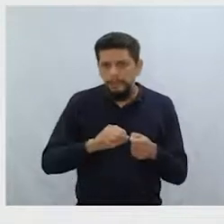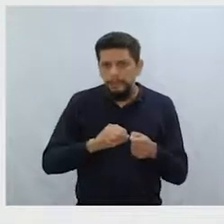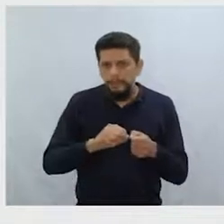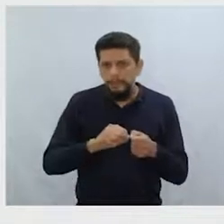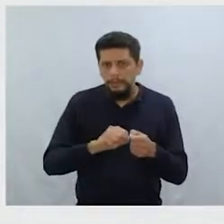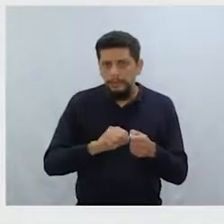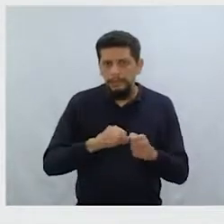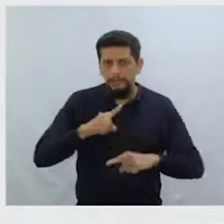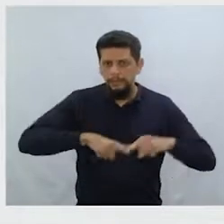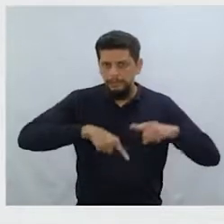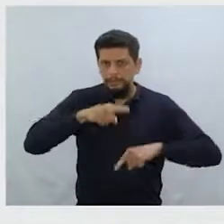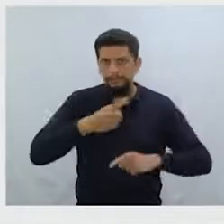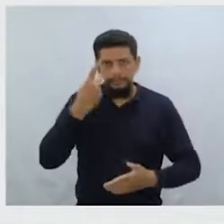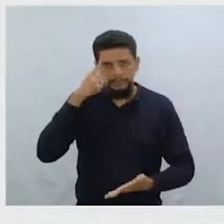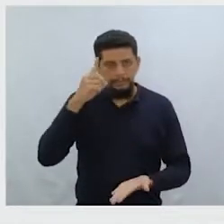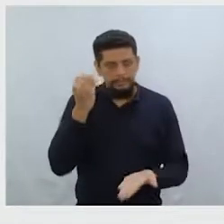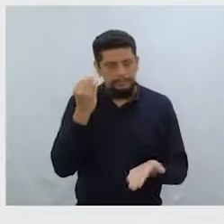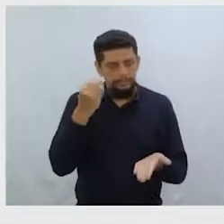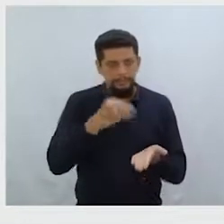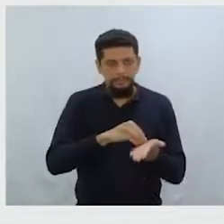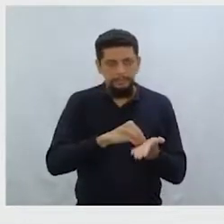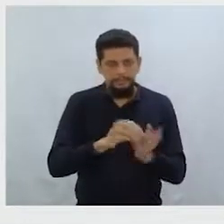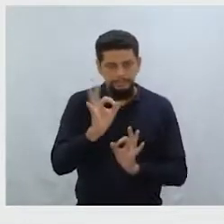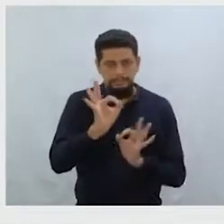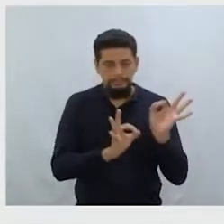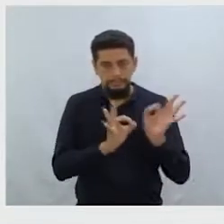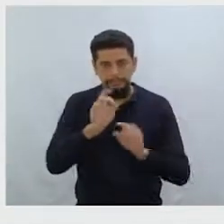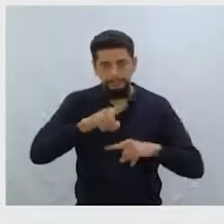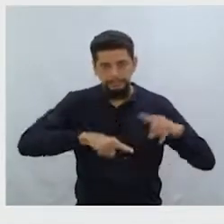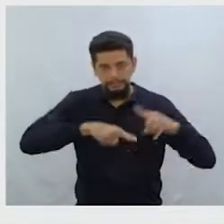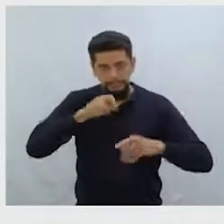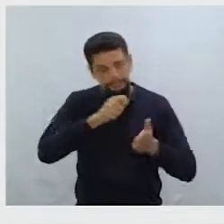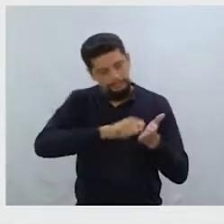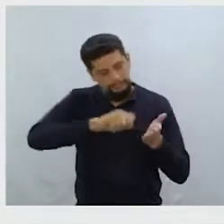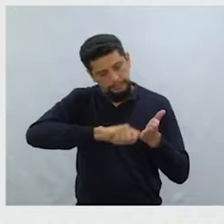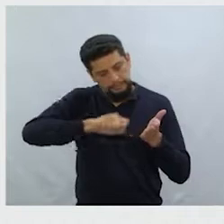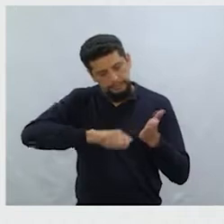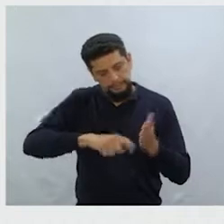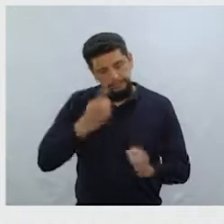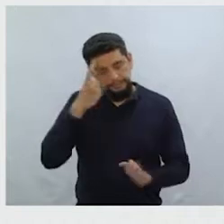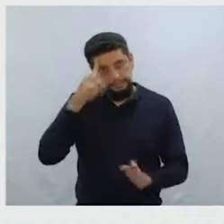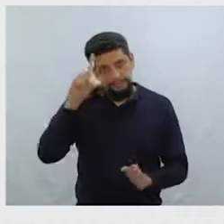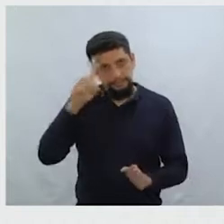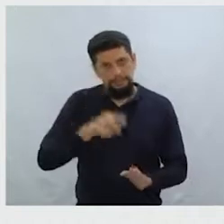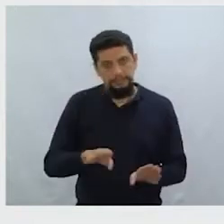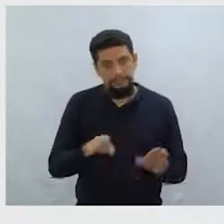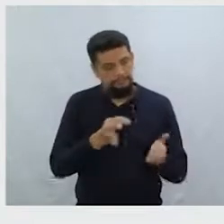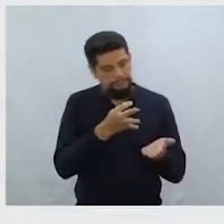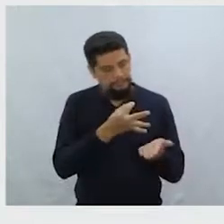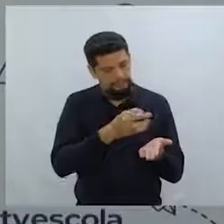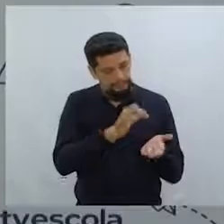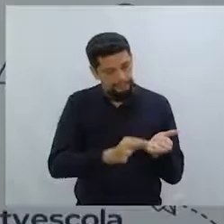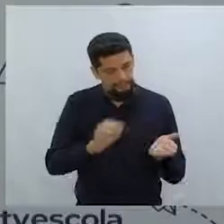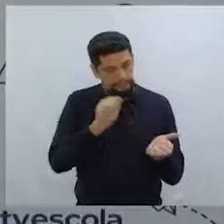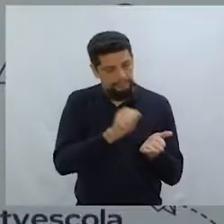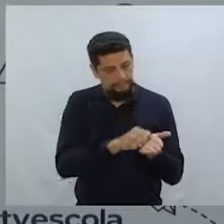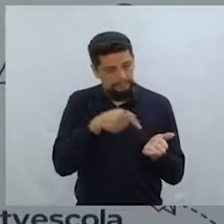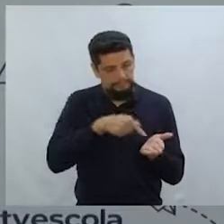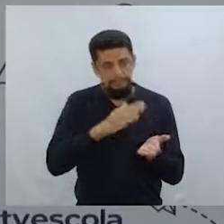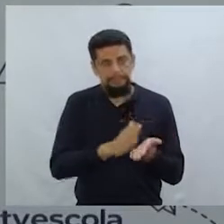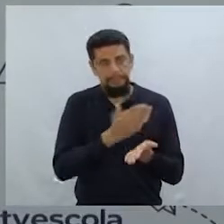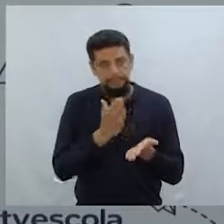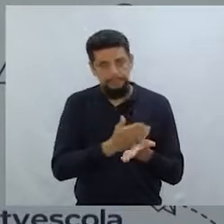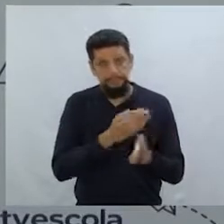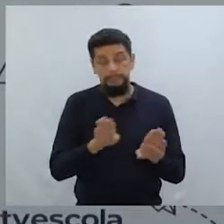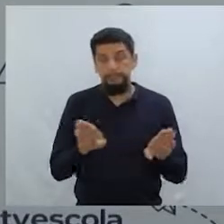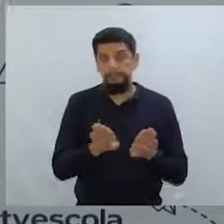Fizemos materiais e data? Sim, organizamos os nossos materiais e escrevemos a data no nosso caderno ou na nossa folha que nós